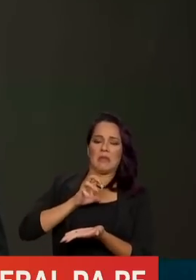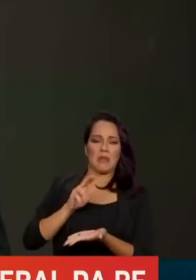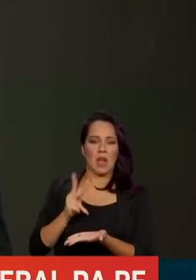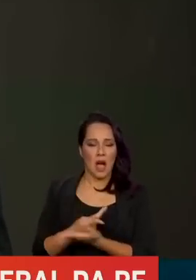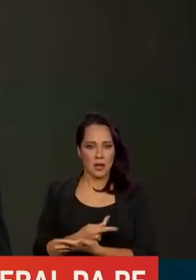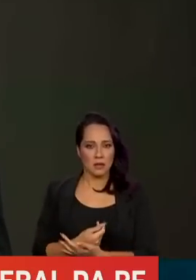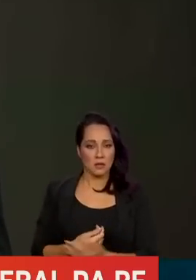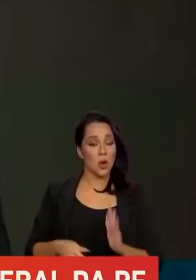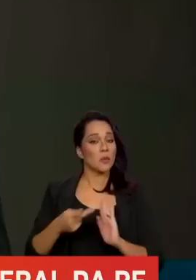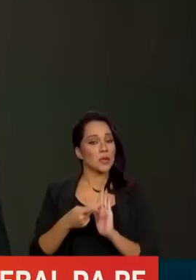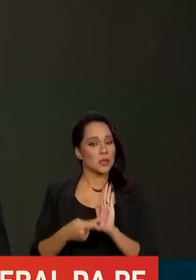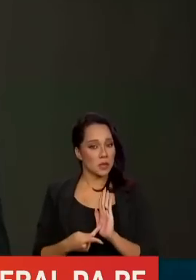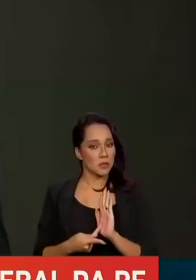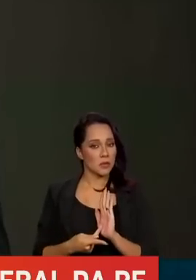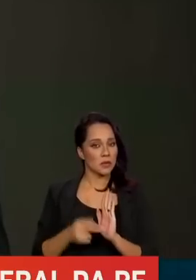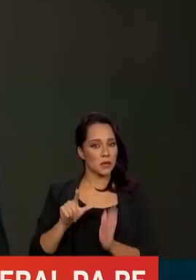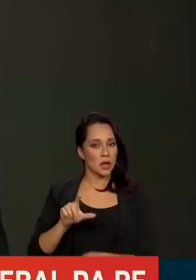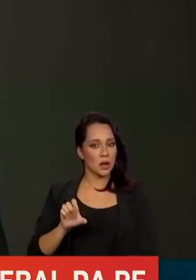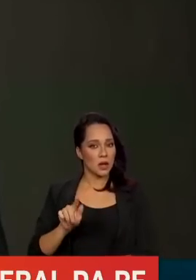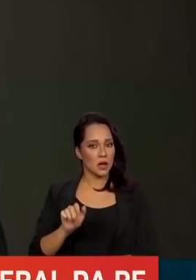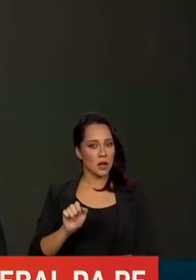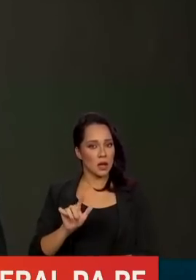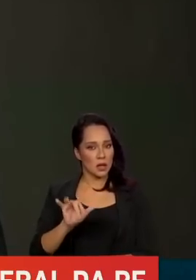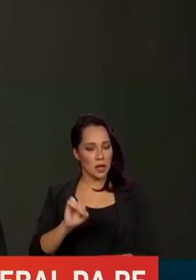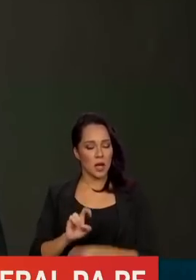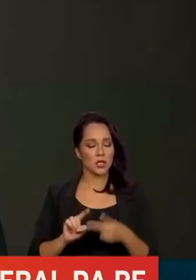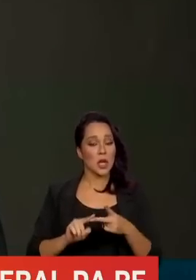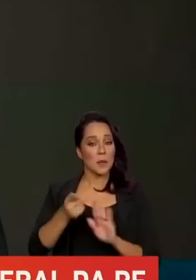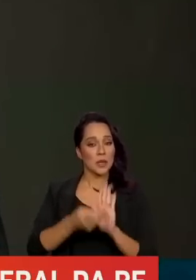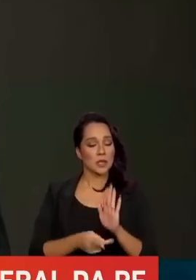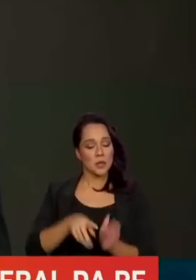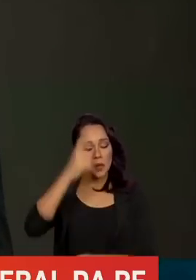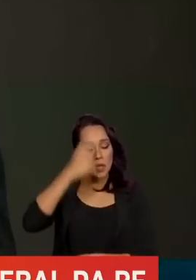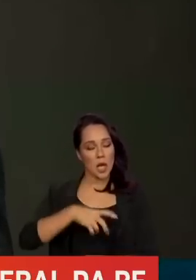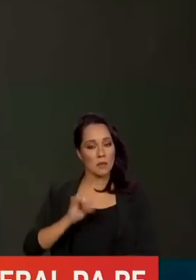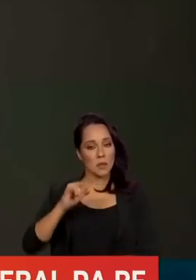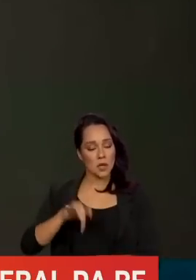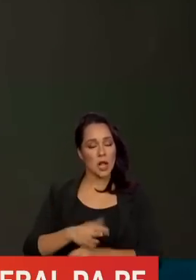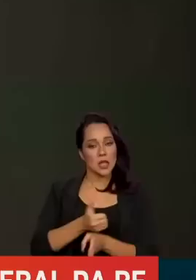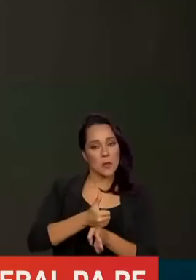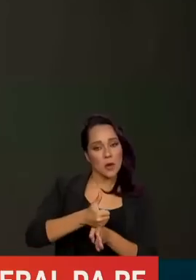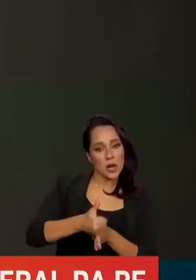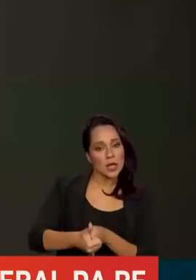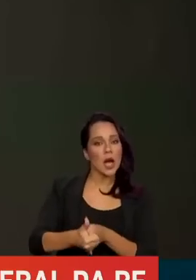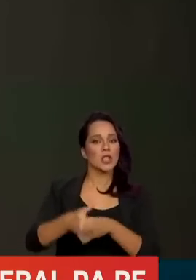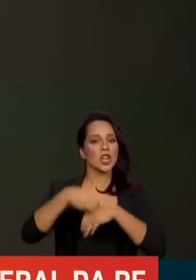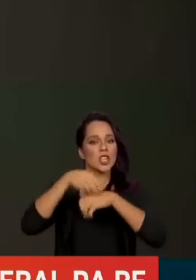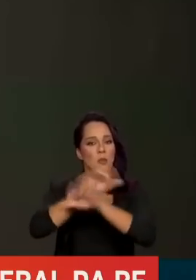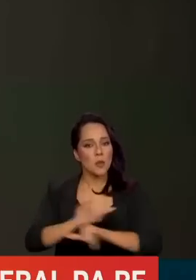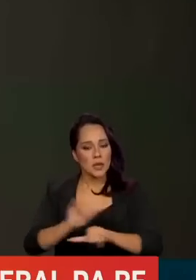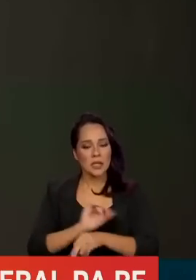princípio da legalidade princípio da impessoalidade da moralidade da publicidade